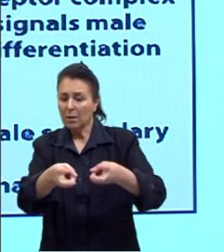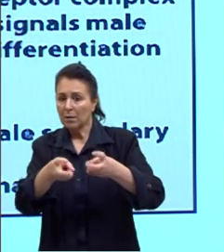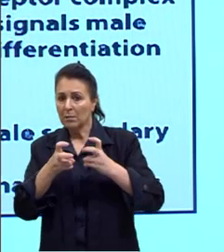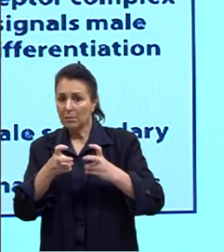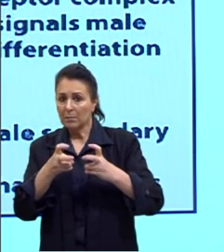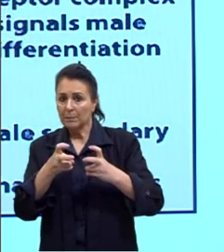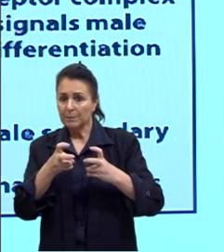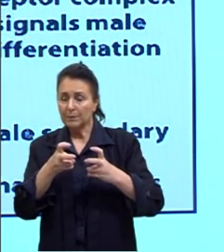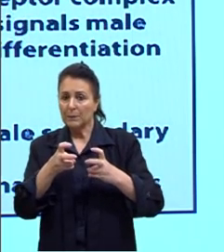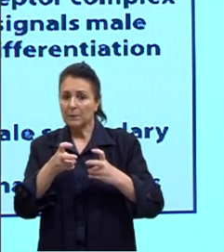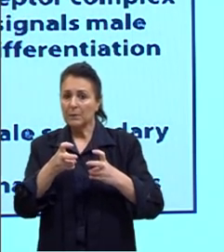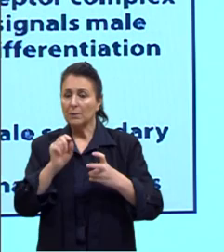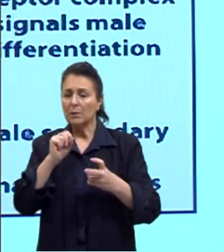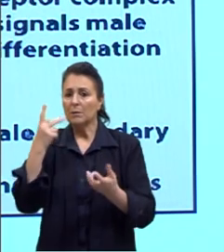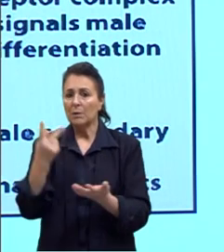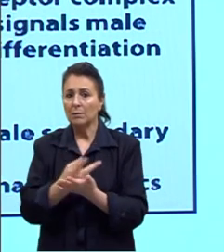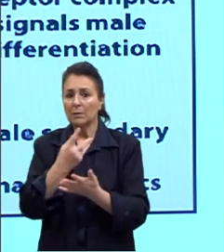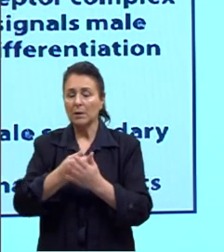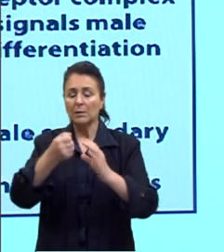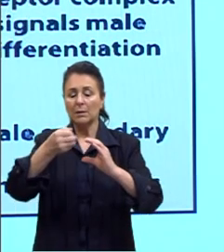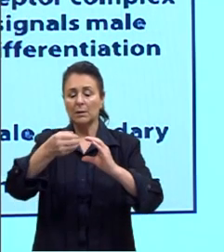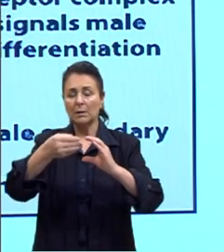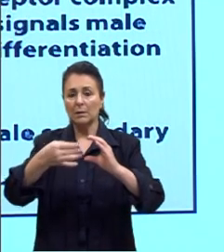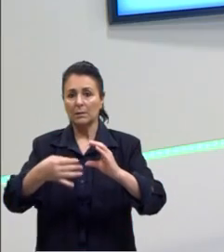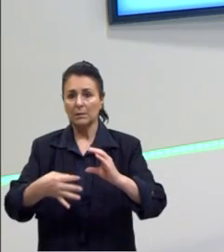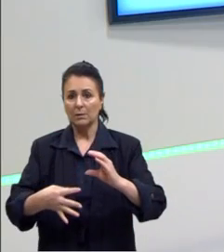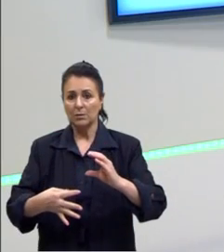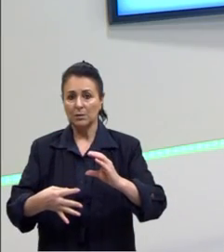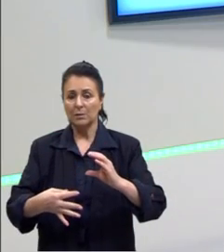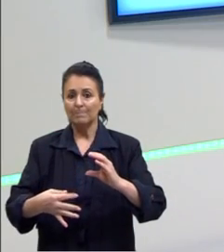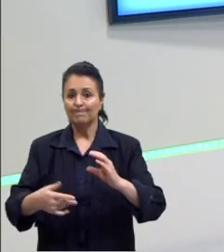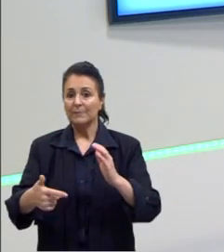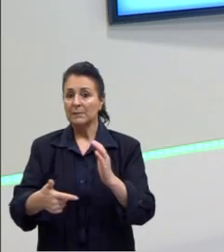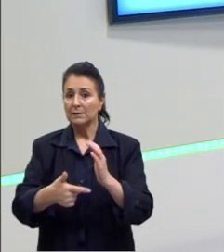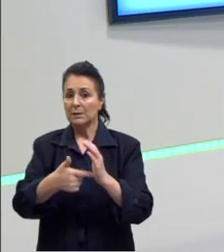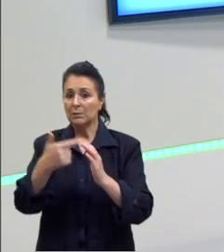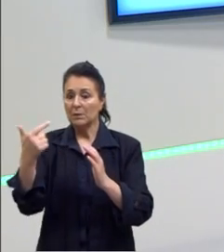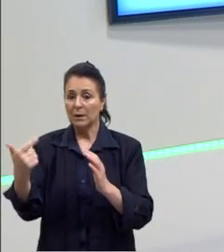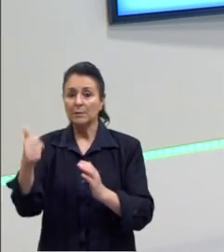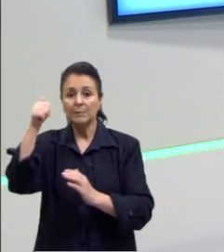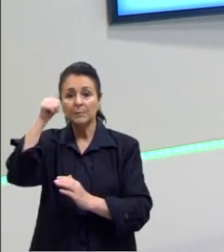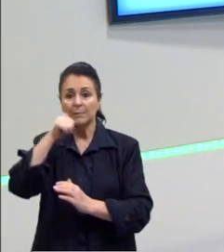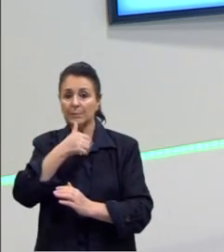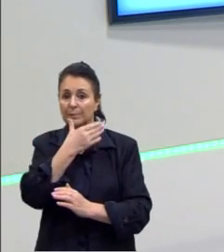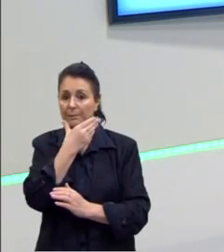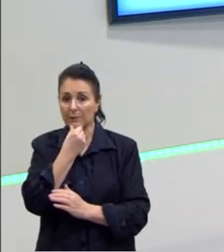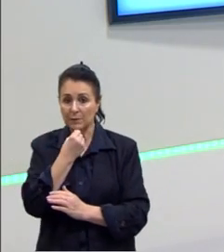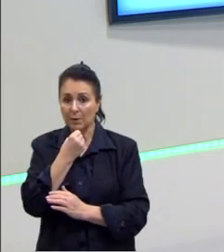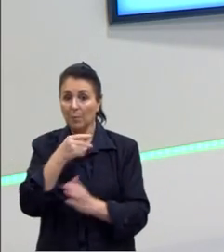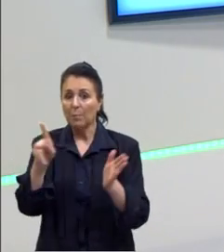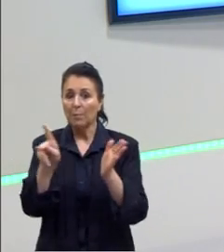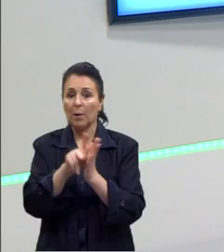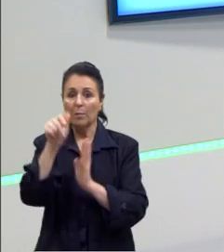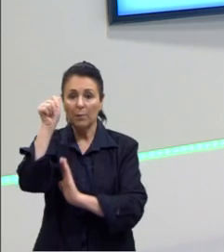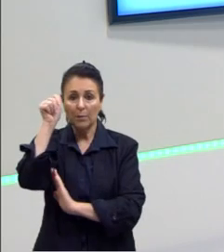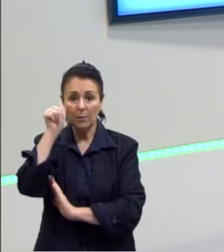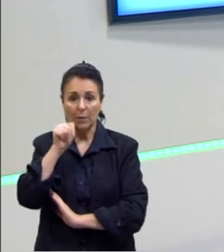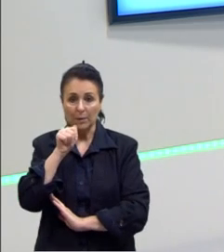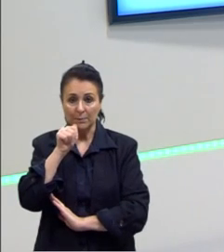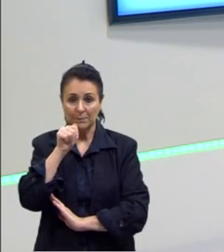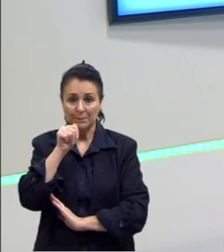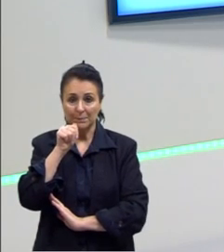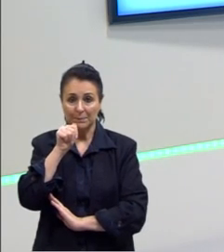E aí que acontece características secundárias sexuais femininas vão ser